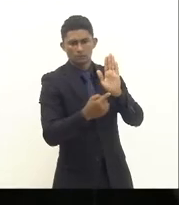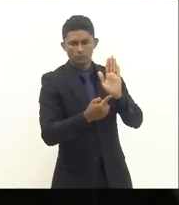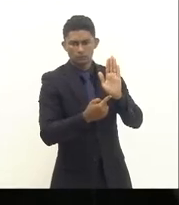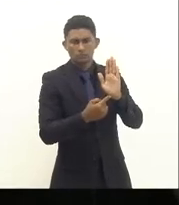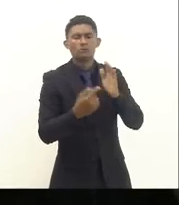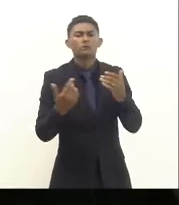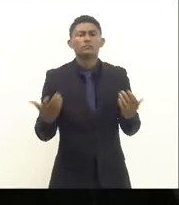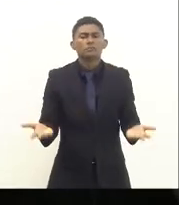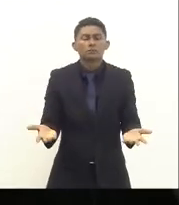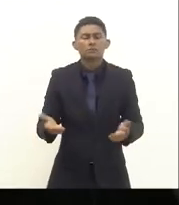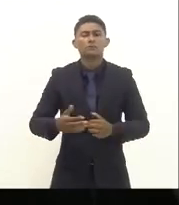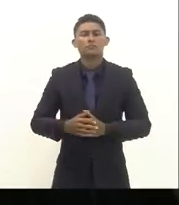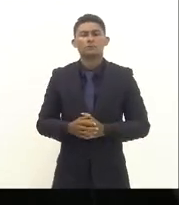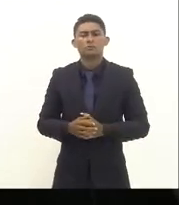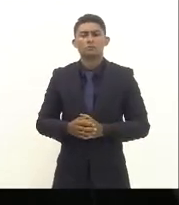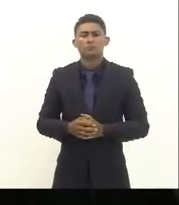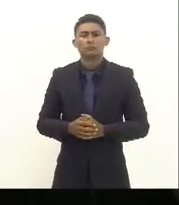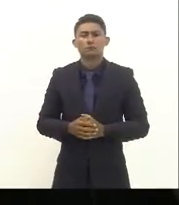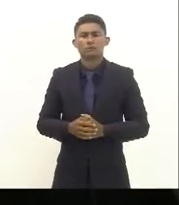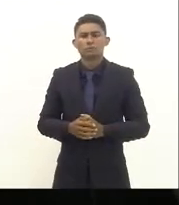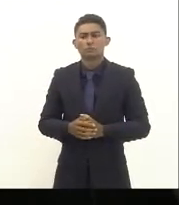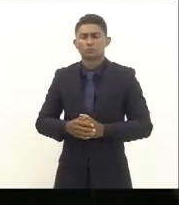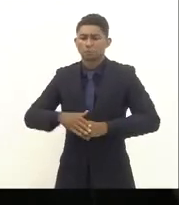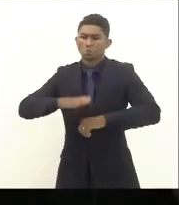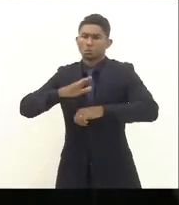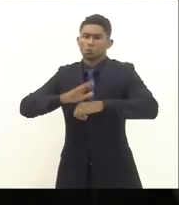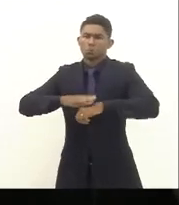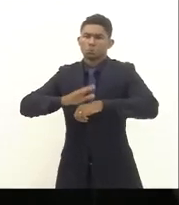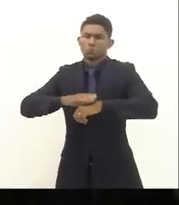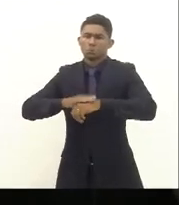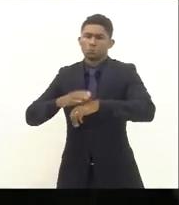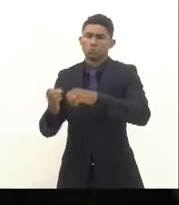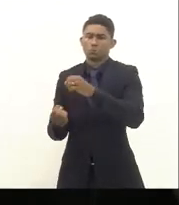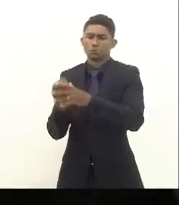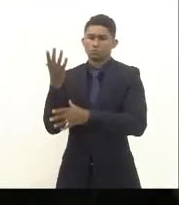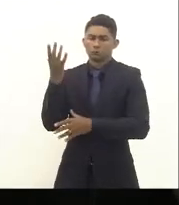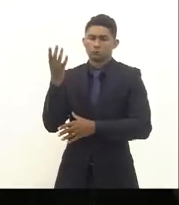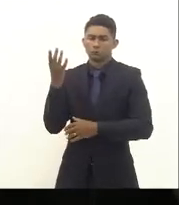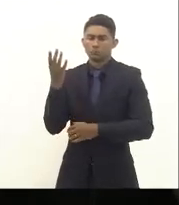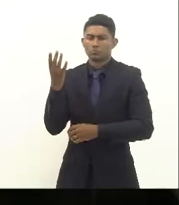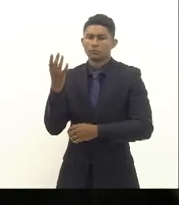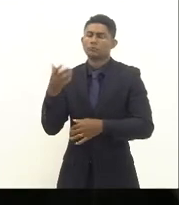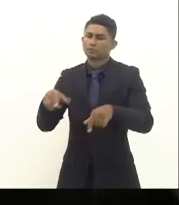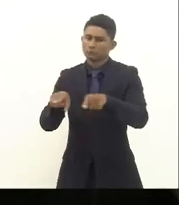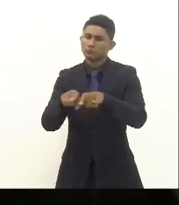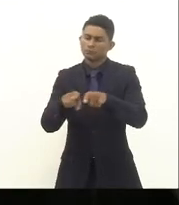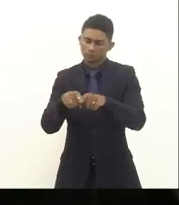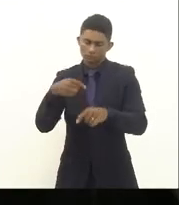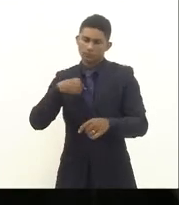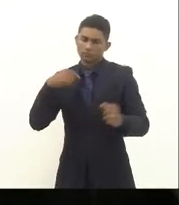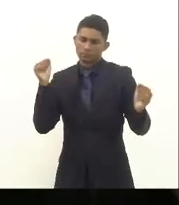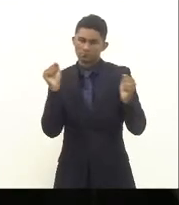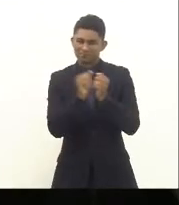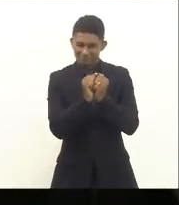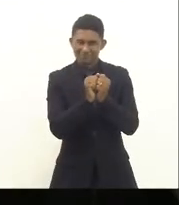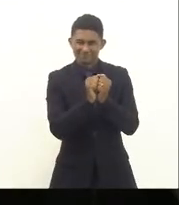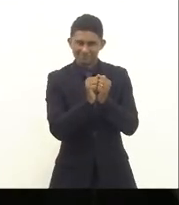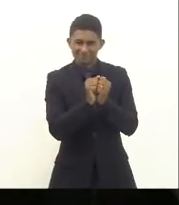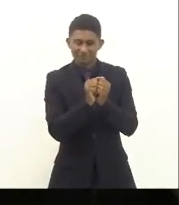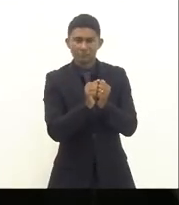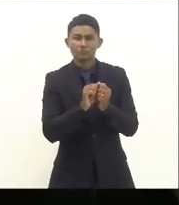e eu não sei porque o autor e também sou eu que o autor